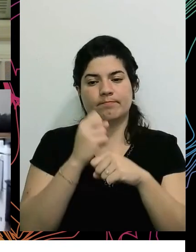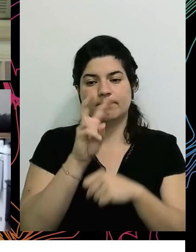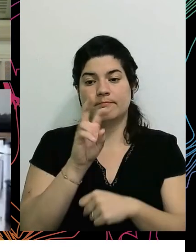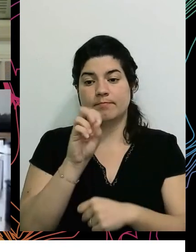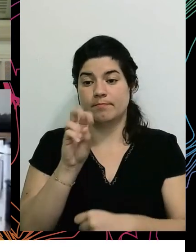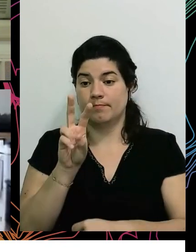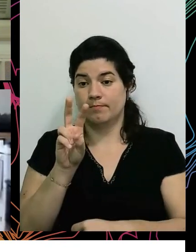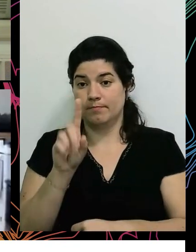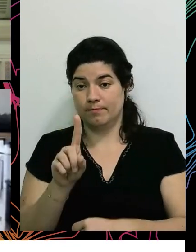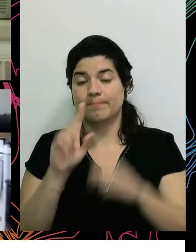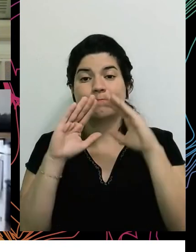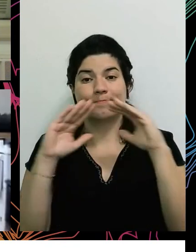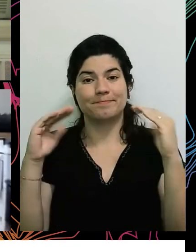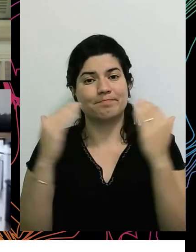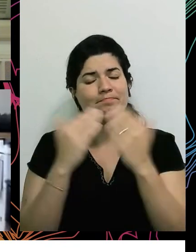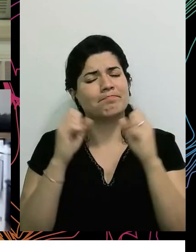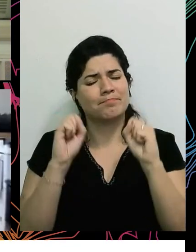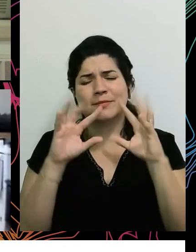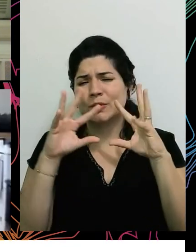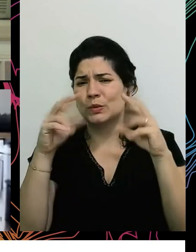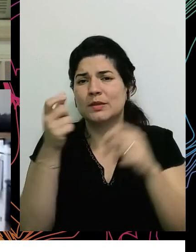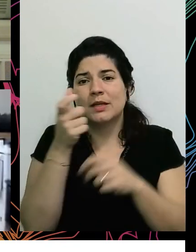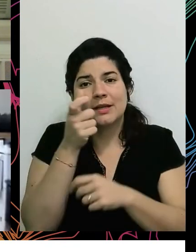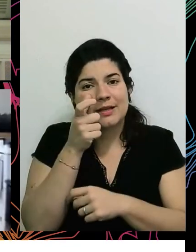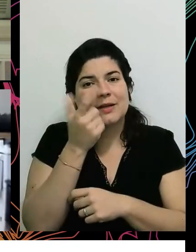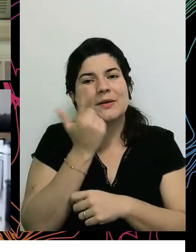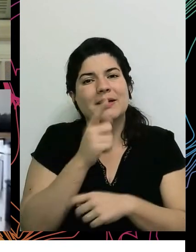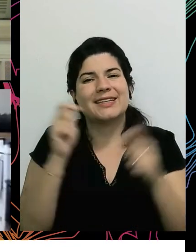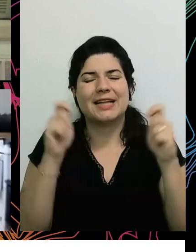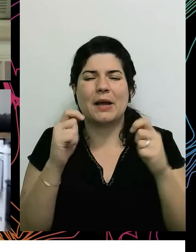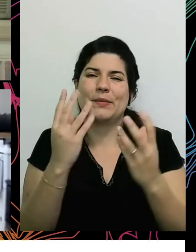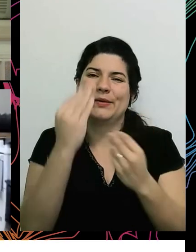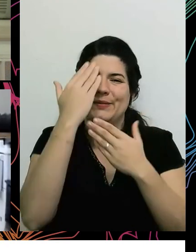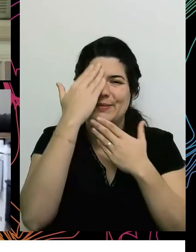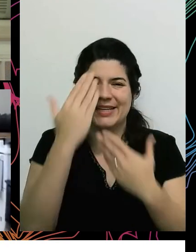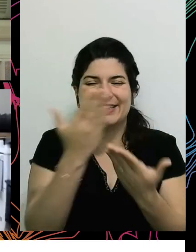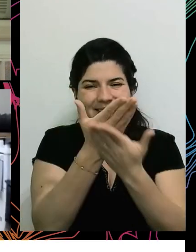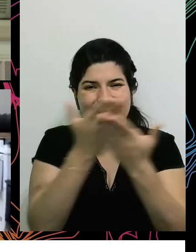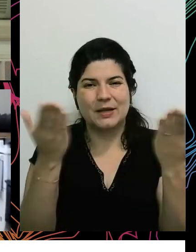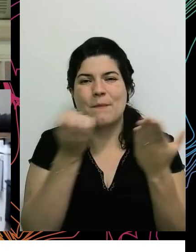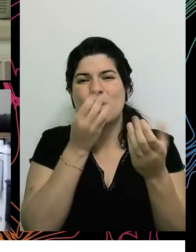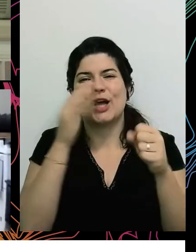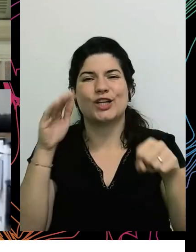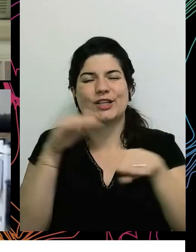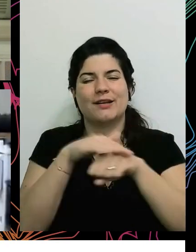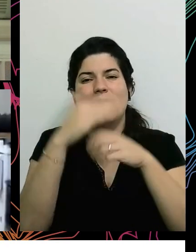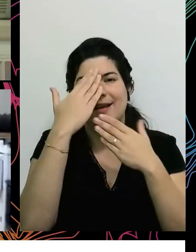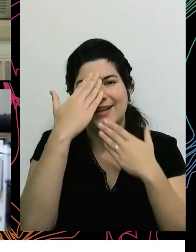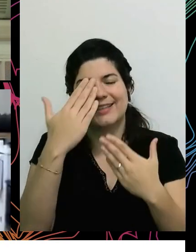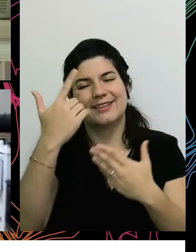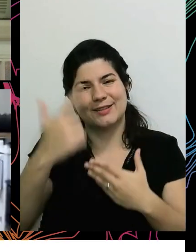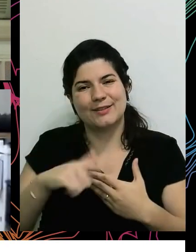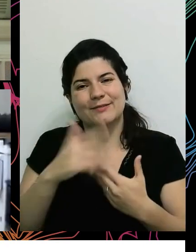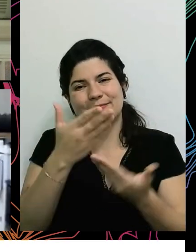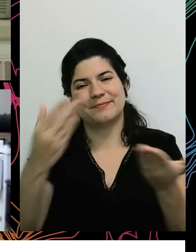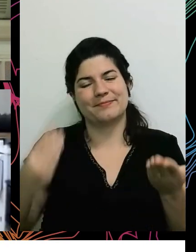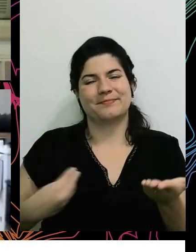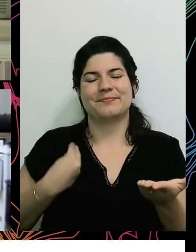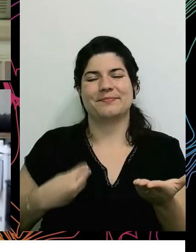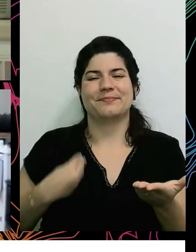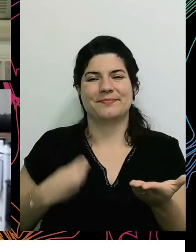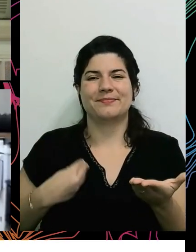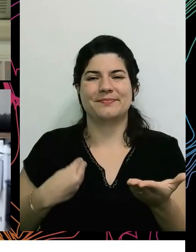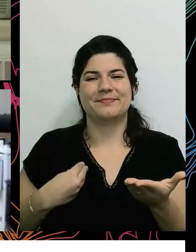e olhar todo o conteúdo que está por lá. Muito obrigada, pessoal, boa noite, agradeço novamente a presença de todas. Um